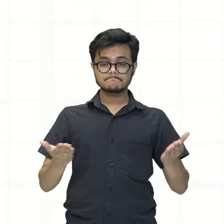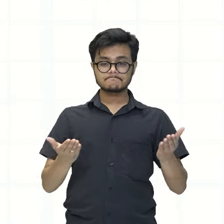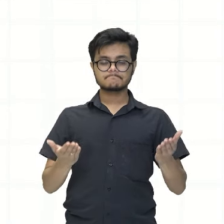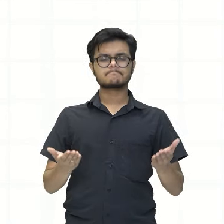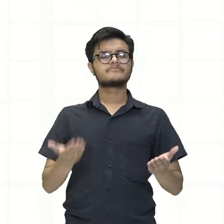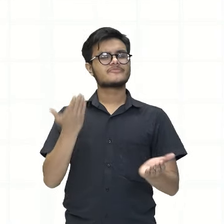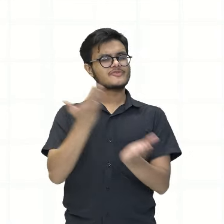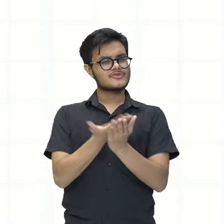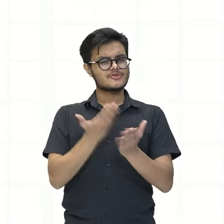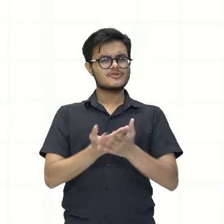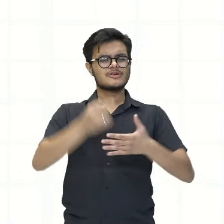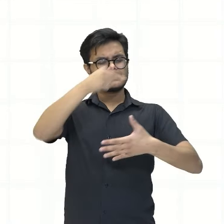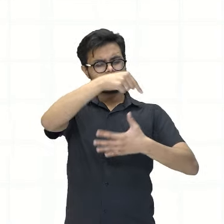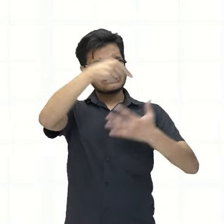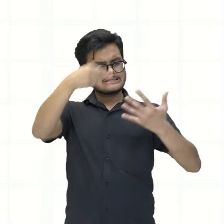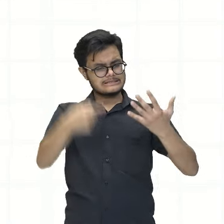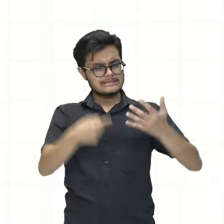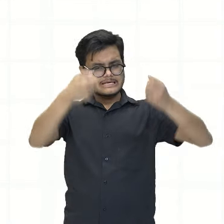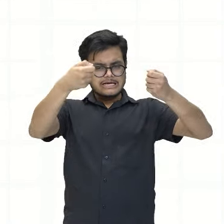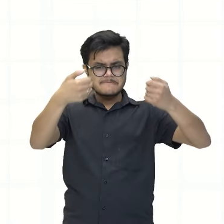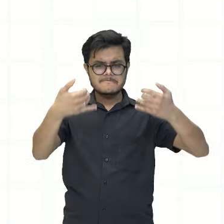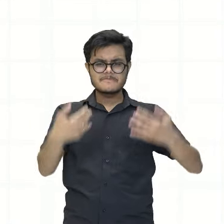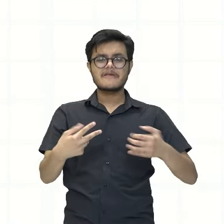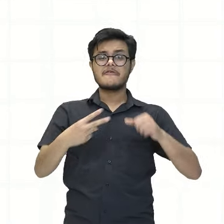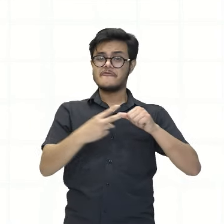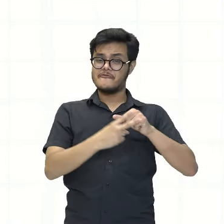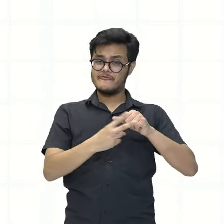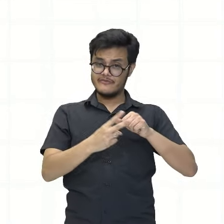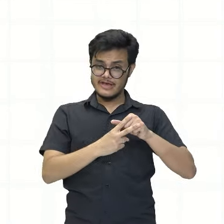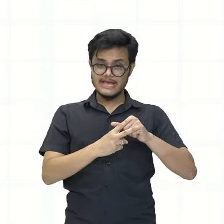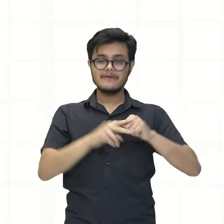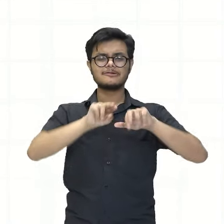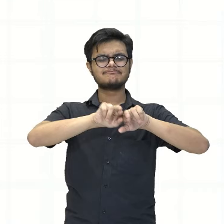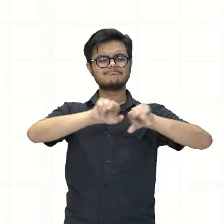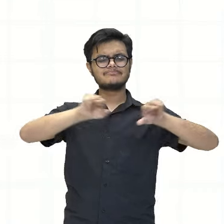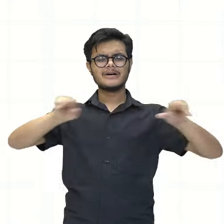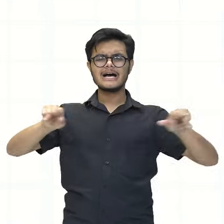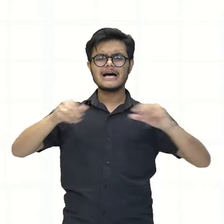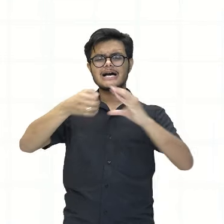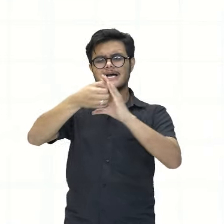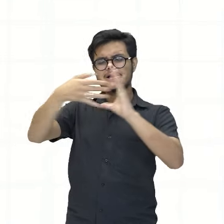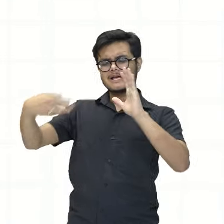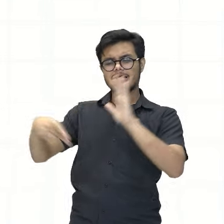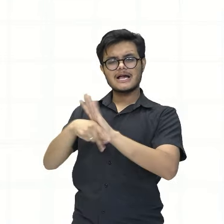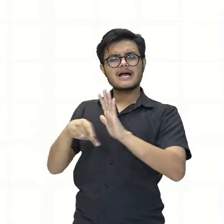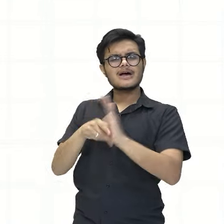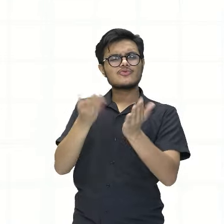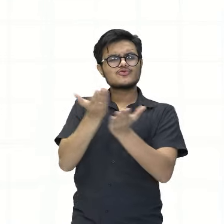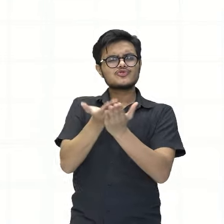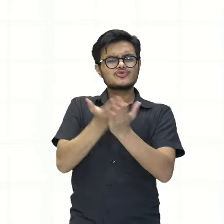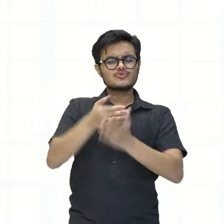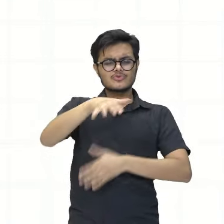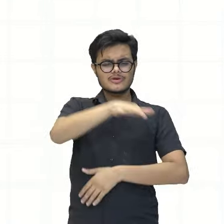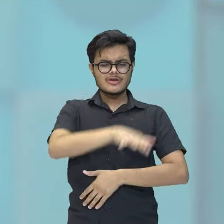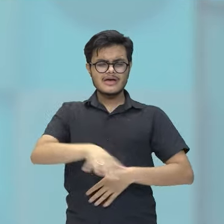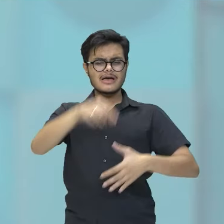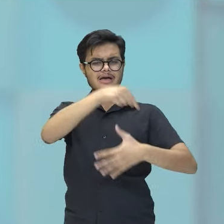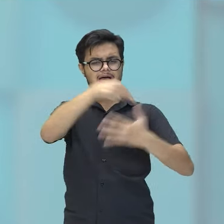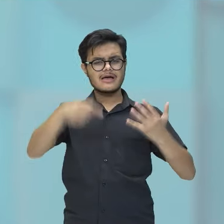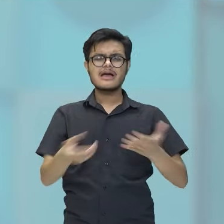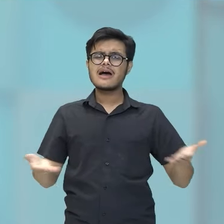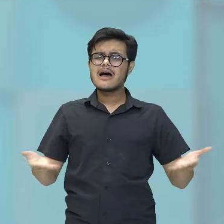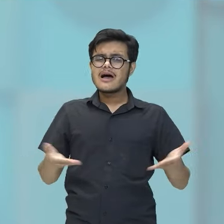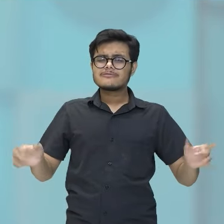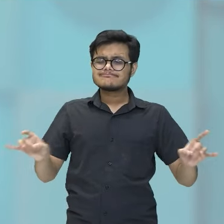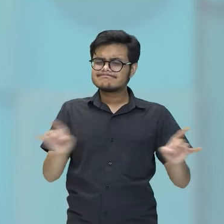nós conversamos sobre os verbos sobre as suas predicações nós vamos